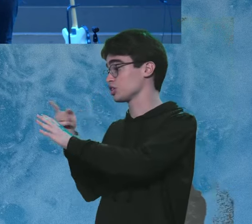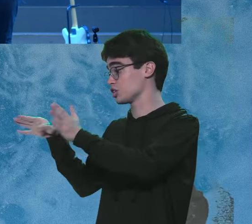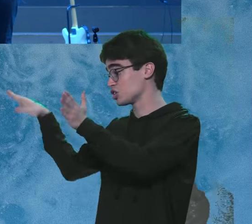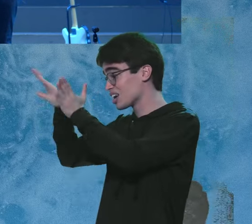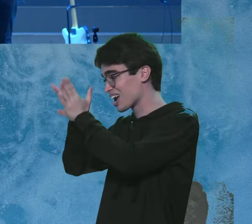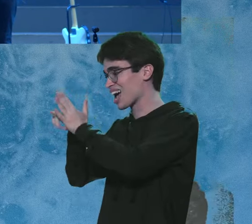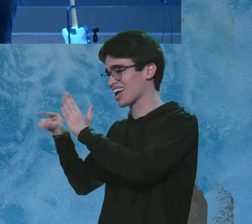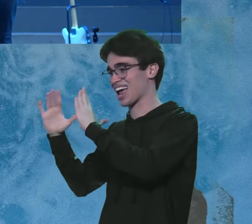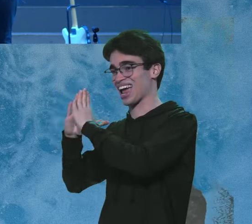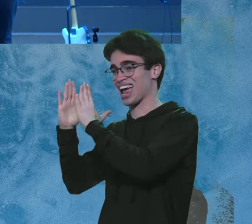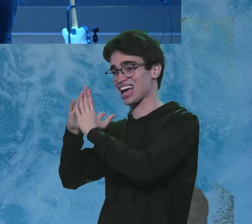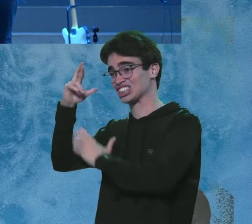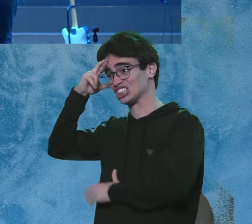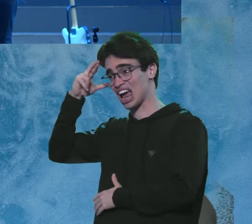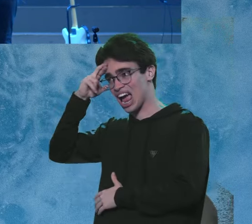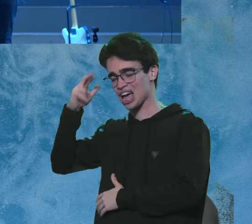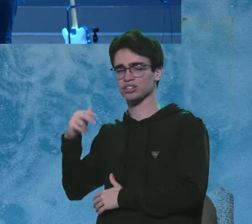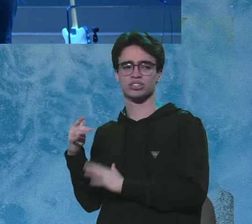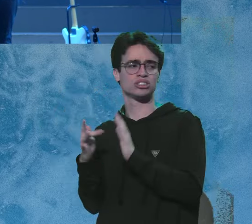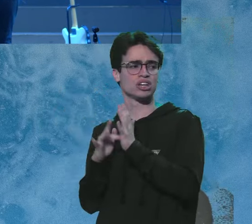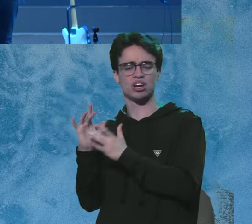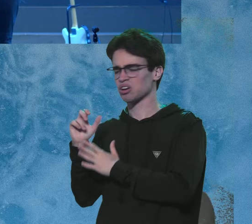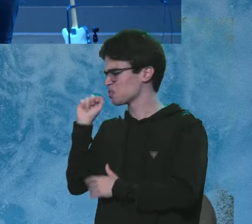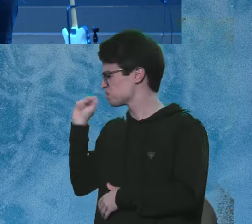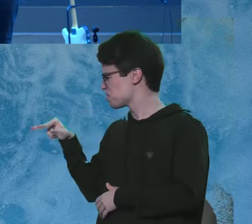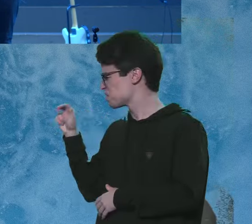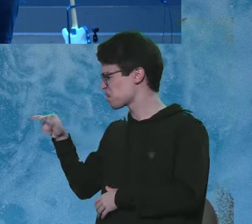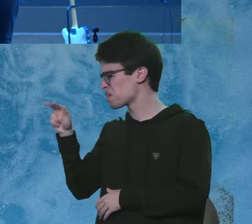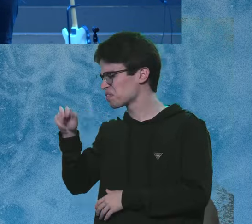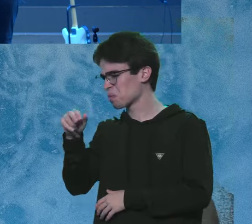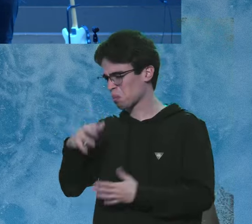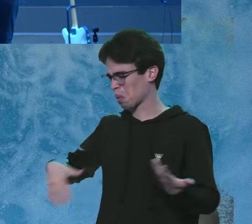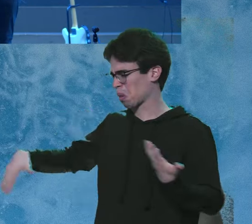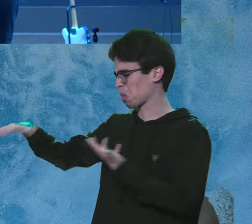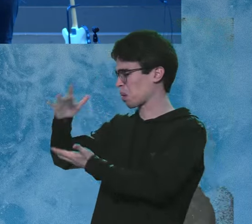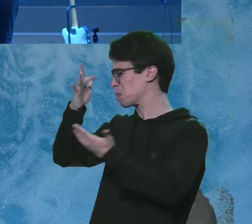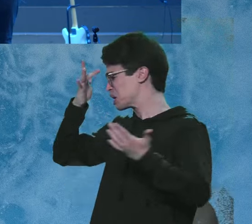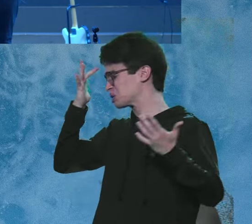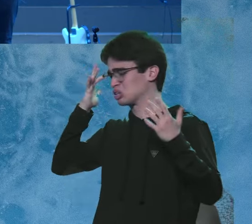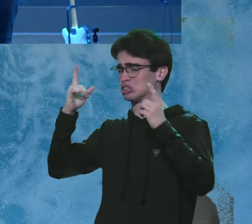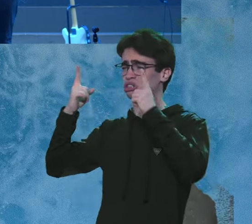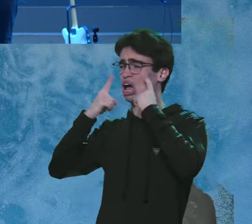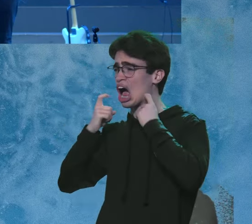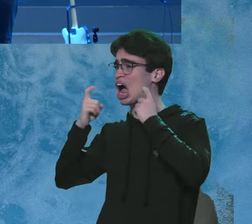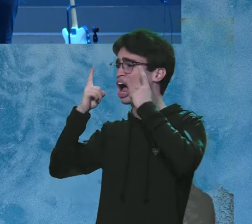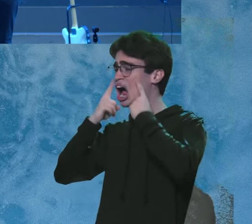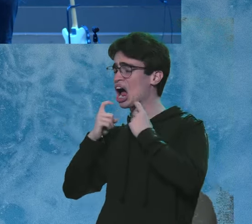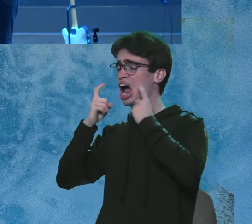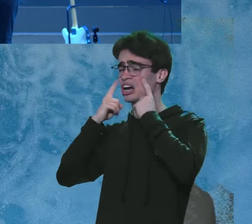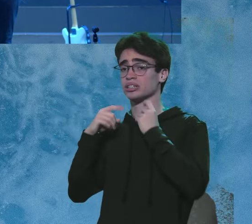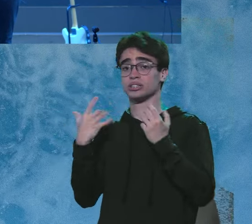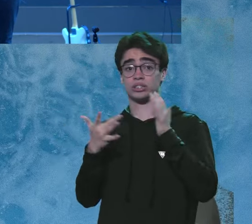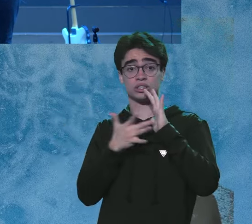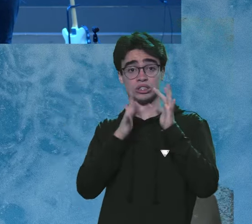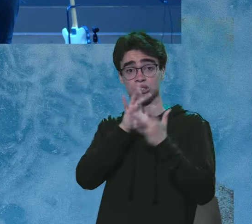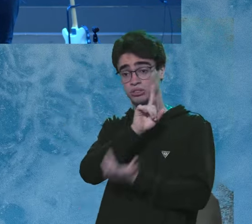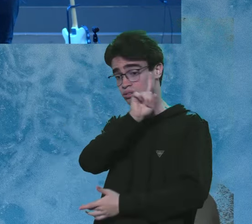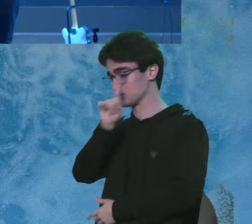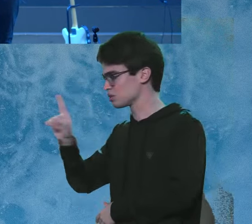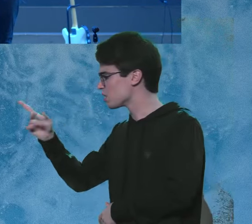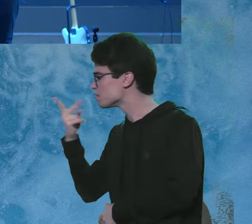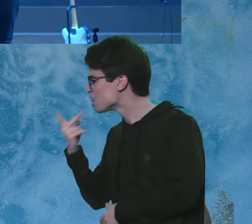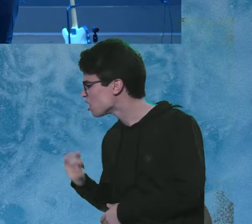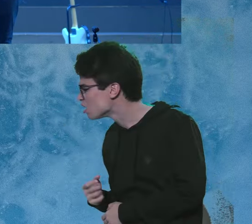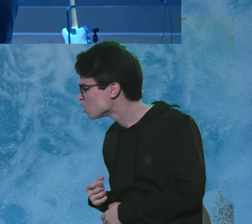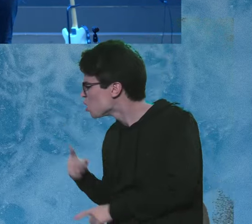viu um alvoroço com gente chorando e se lamentando em alta voz. Então entrou e lhes disse: por